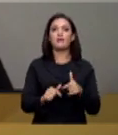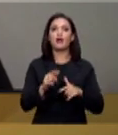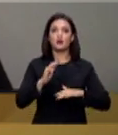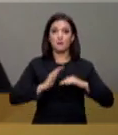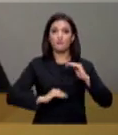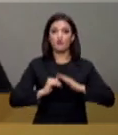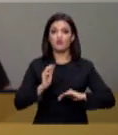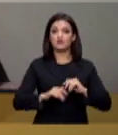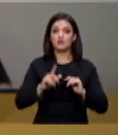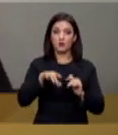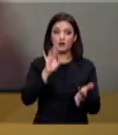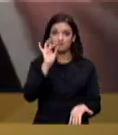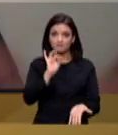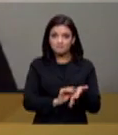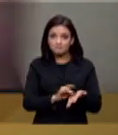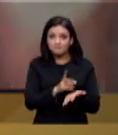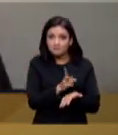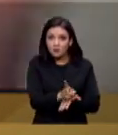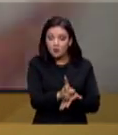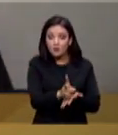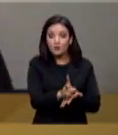e permanente,